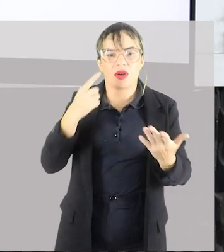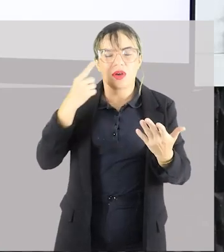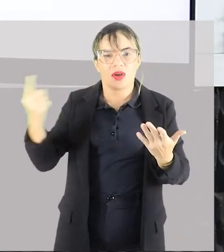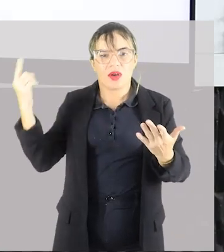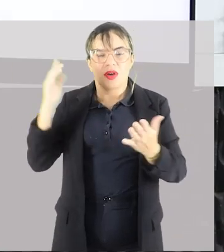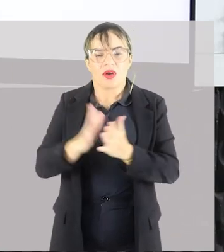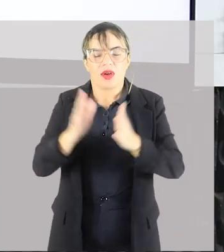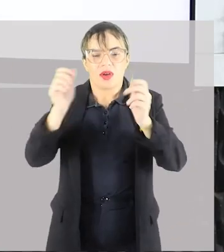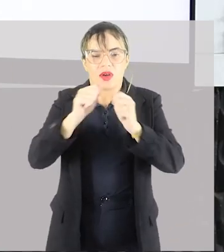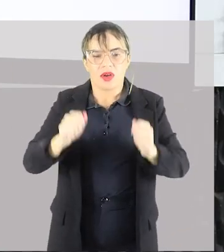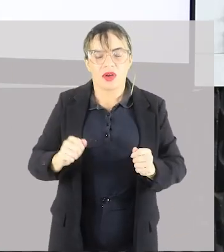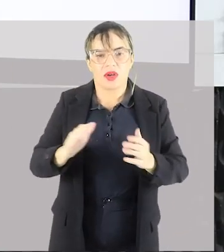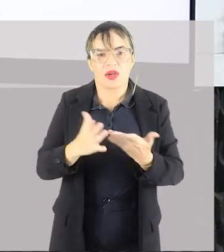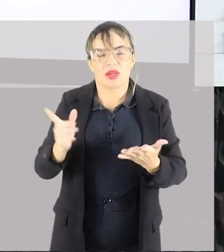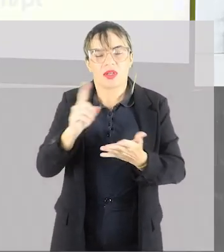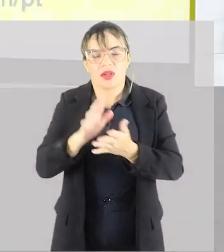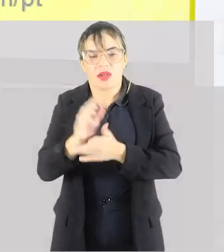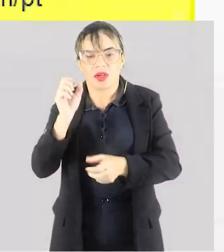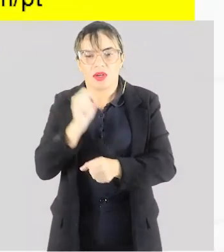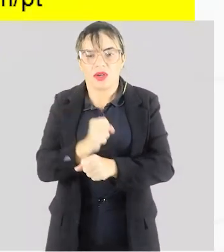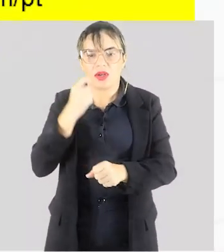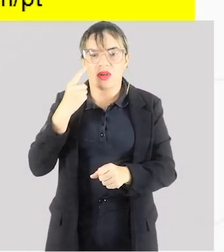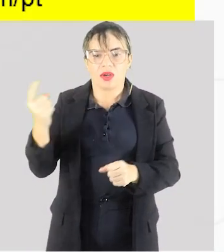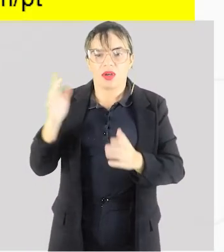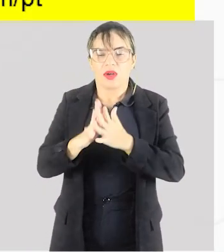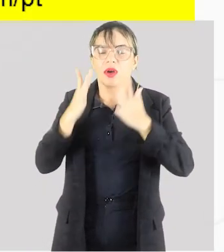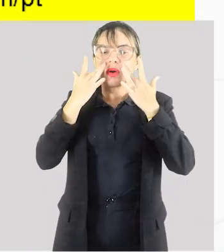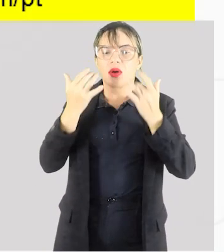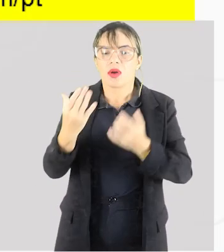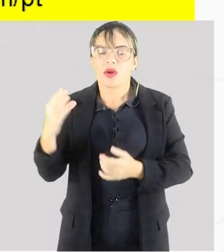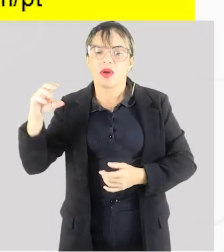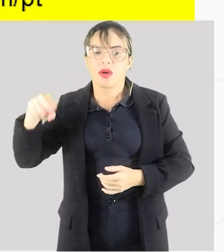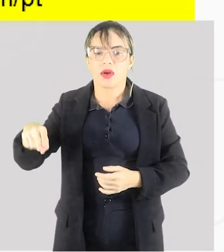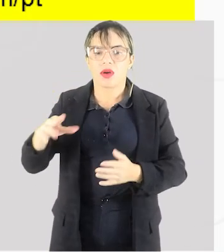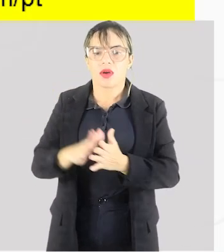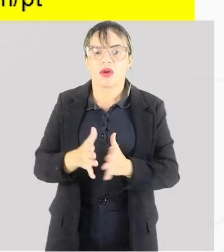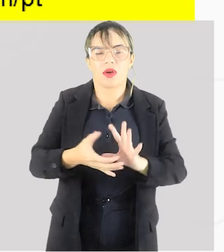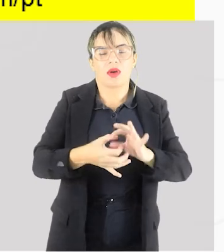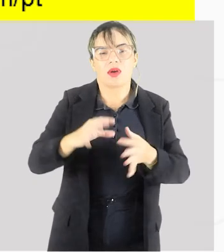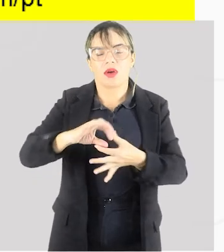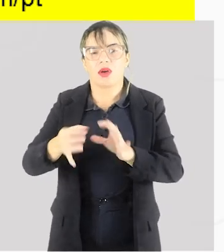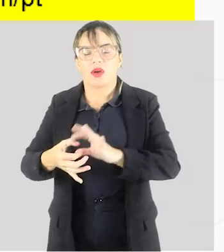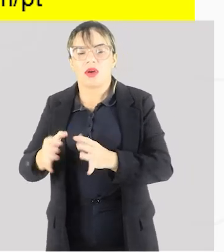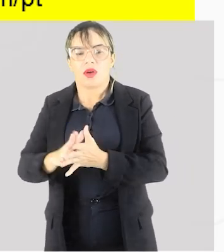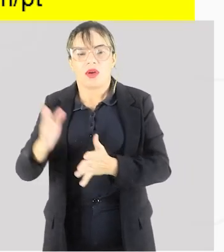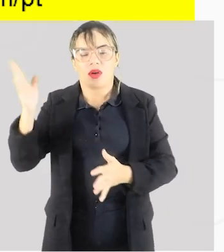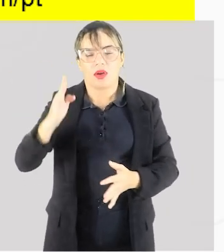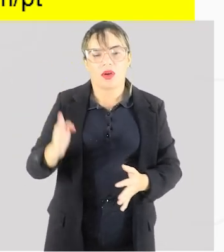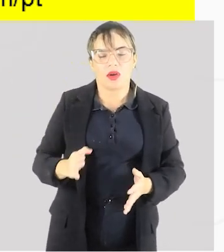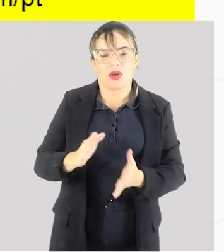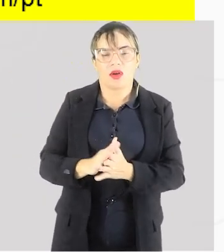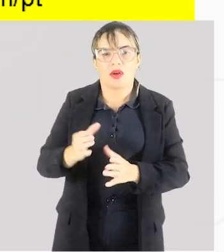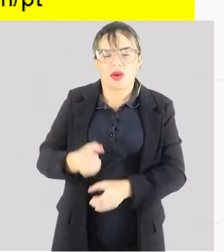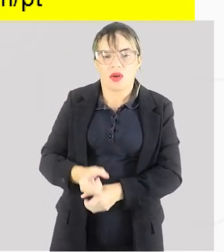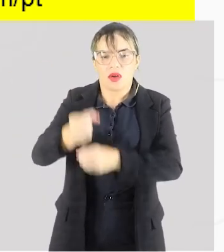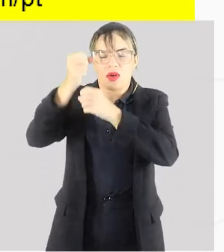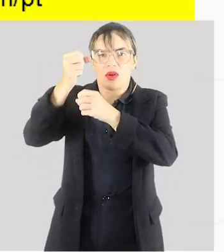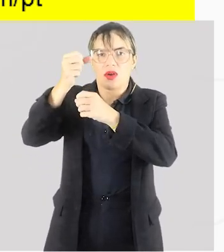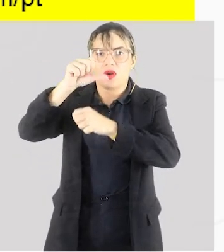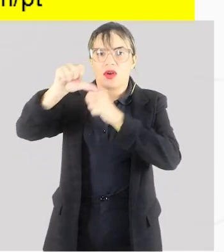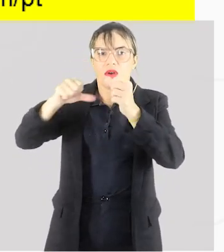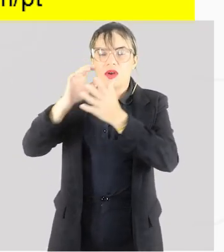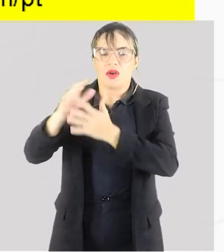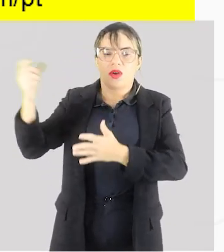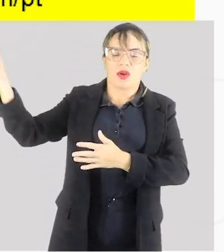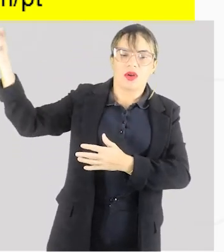sejam completamente estáticas. A arte cinética ela foi usada, por exemplo, nas Olimpíadas do Brasil, onde a tocha virava um sol, alguma coisa